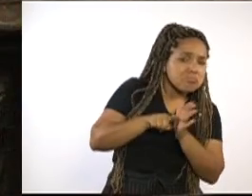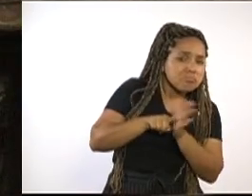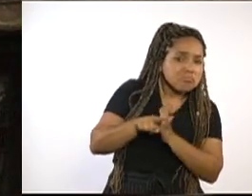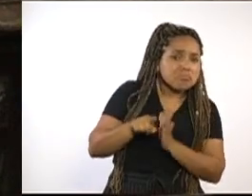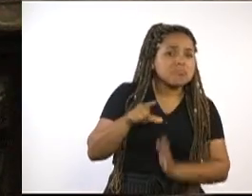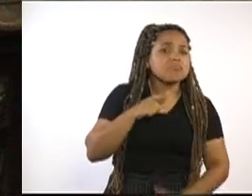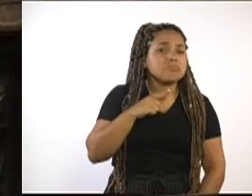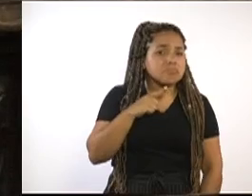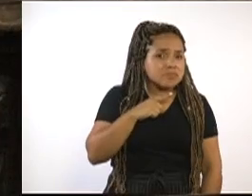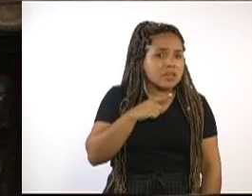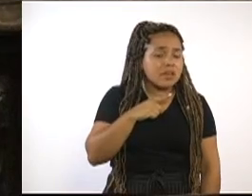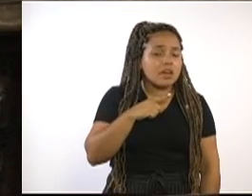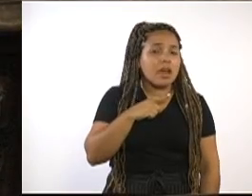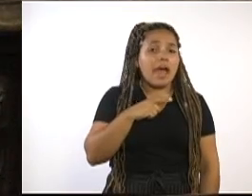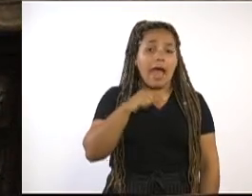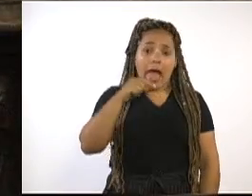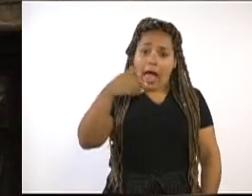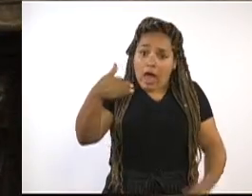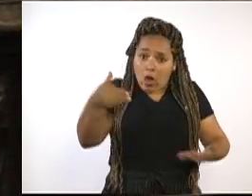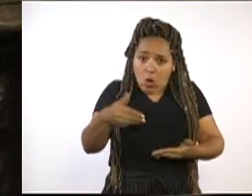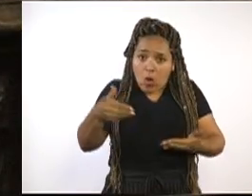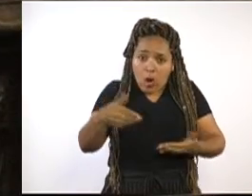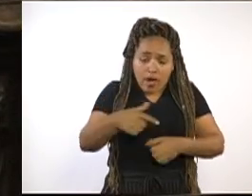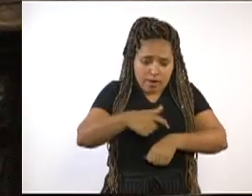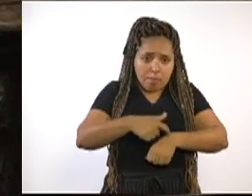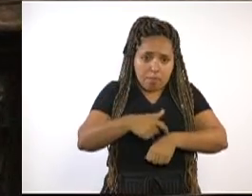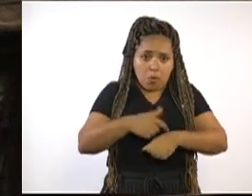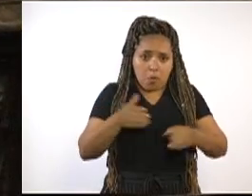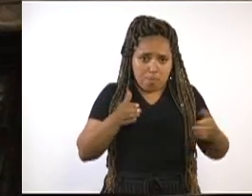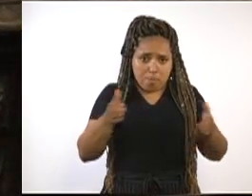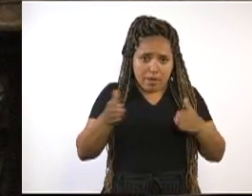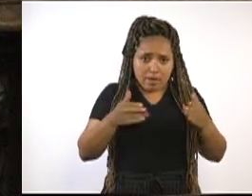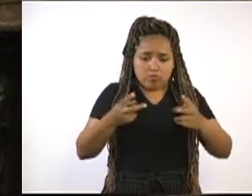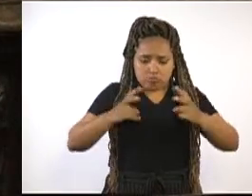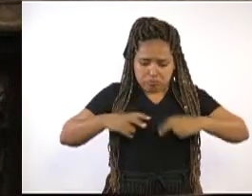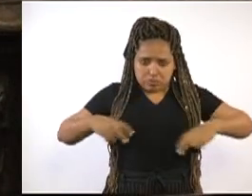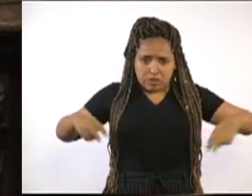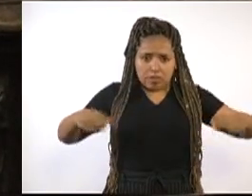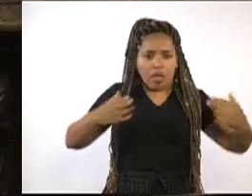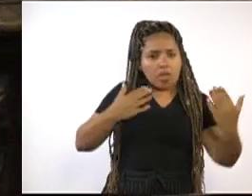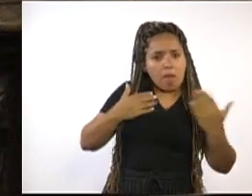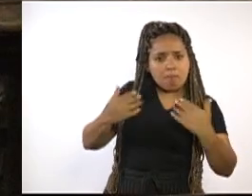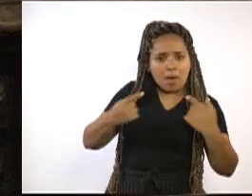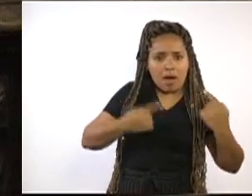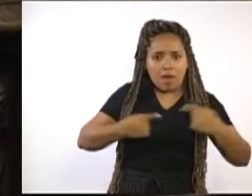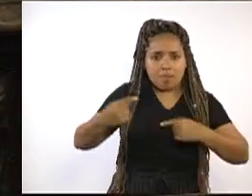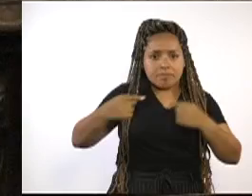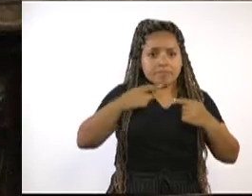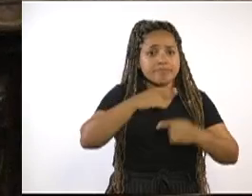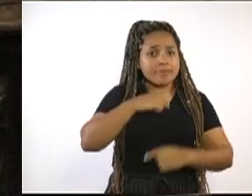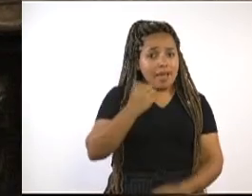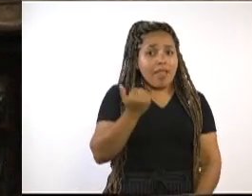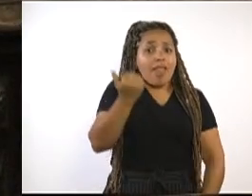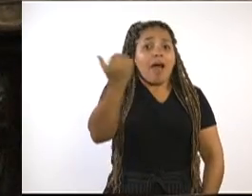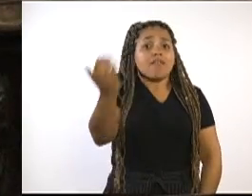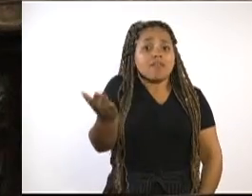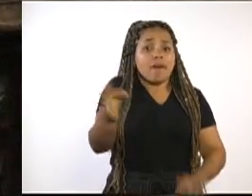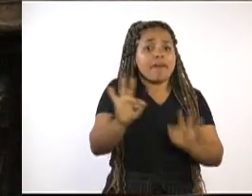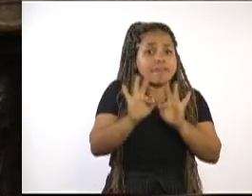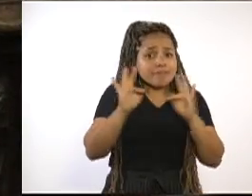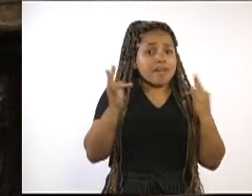Neste momento, enquanto nós estamos aqui, neste parlamento, famílias estão chorando seus